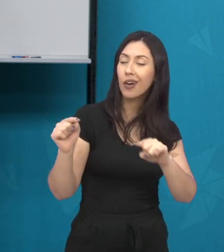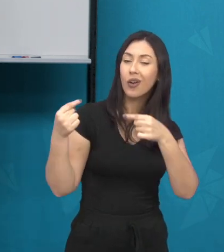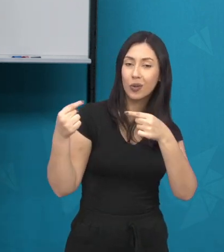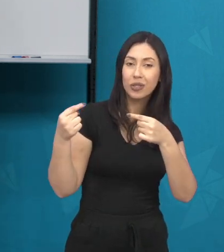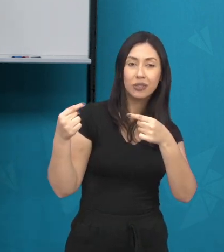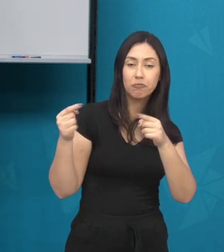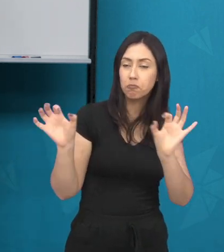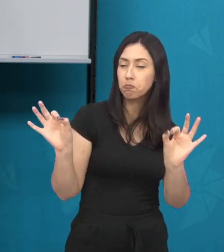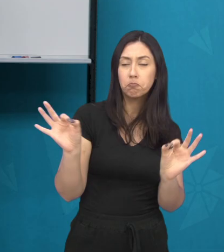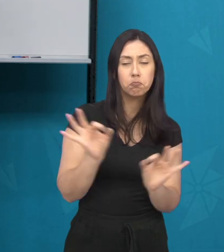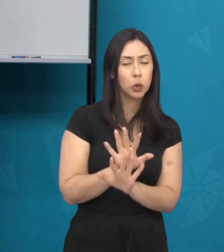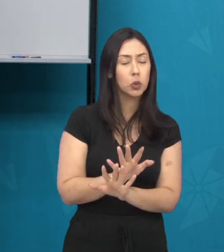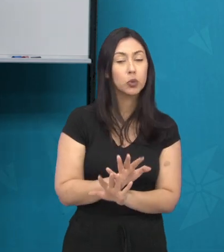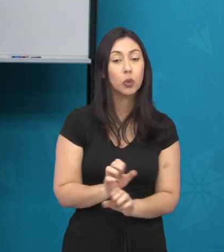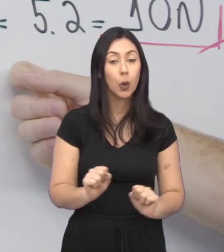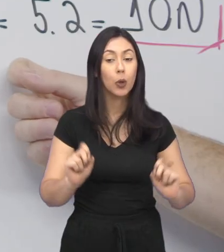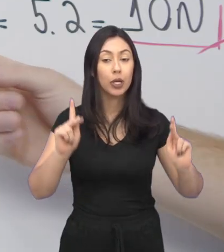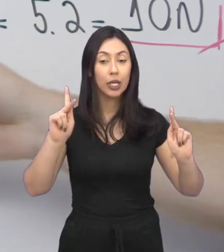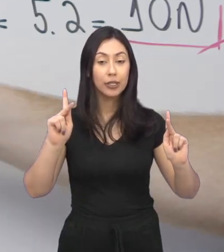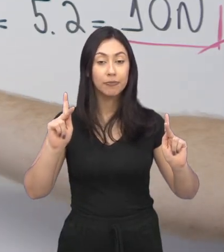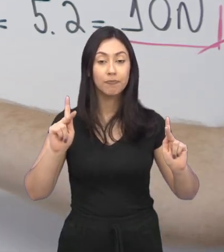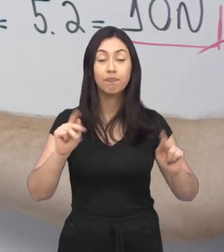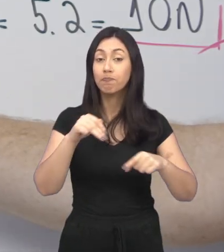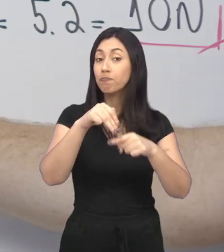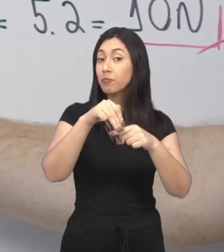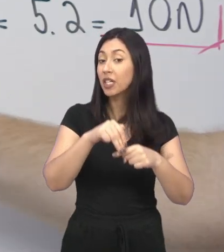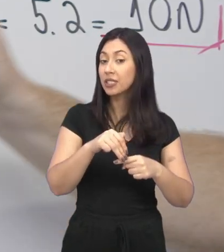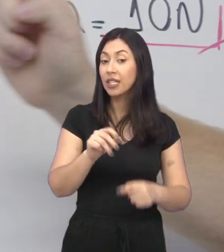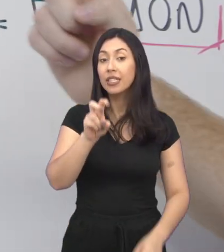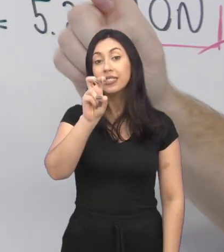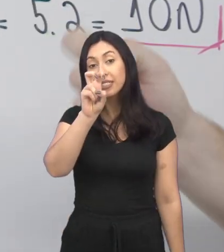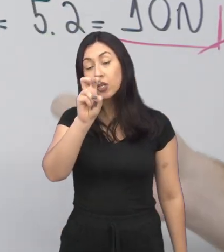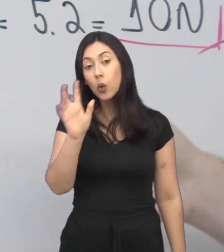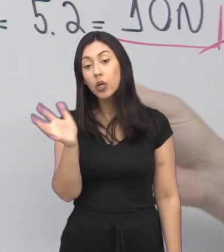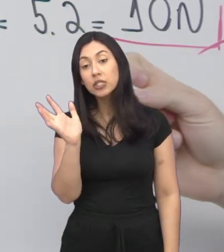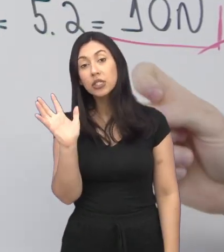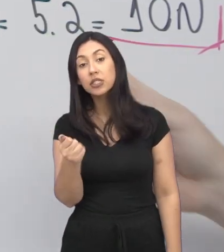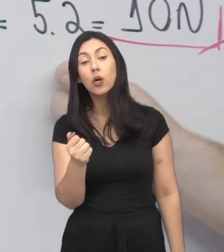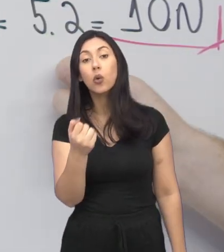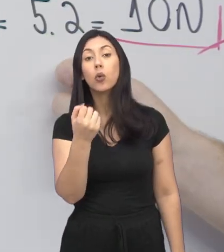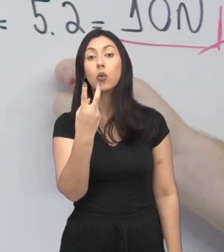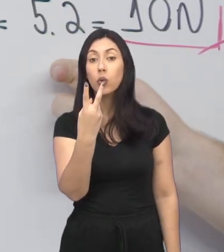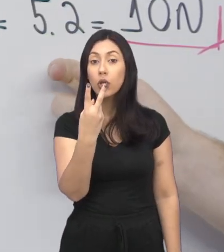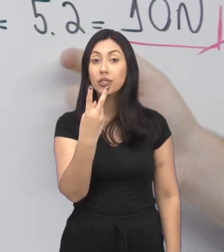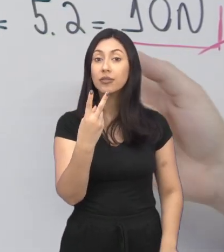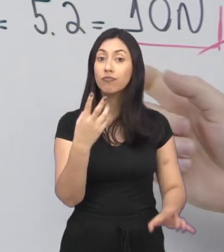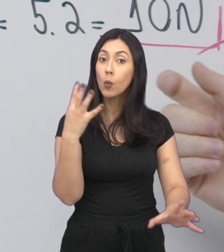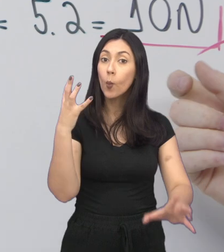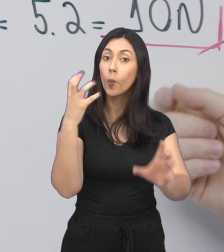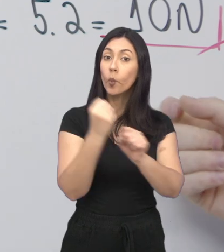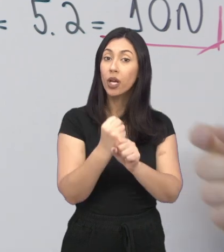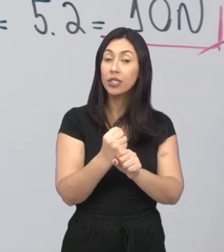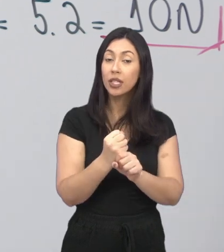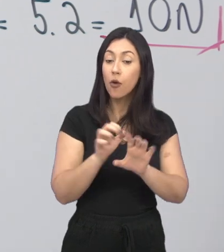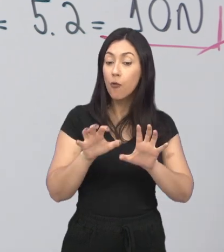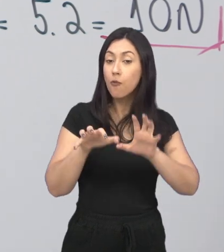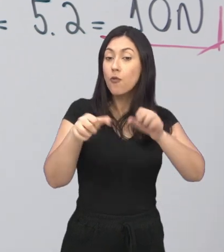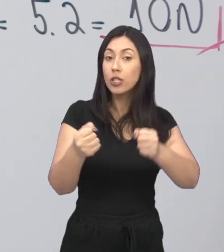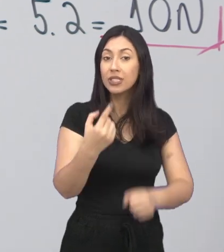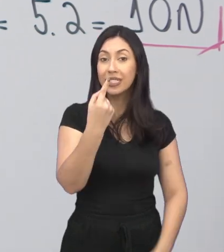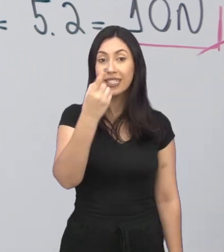contra o movimento nada mais beleza massa C aceleração 2 força 10